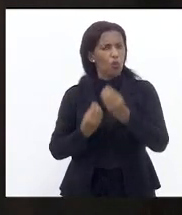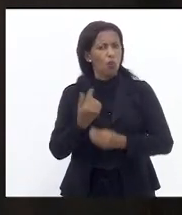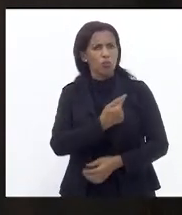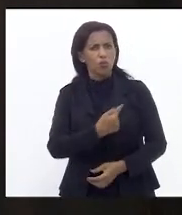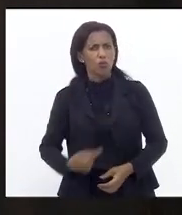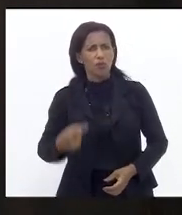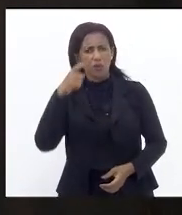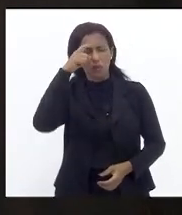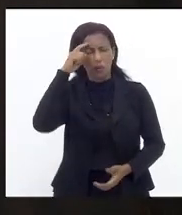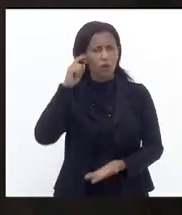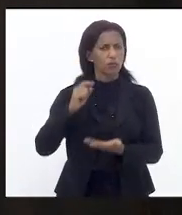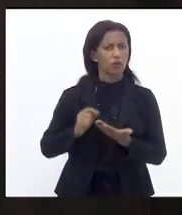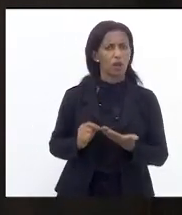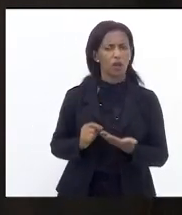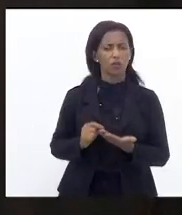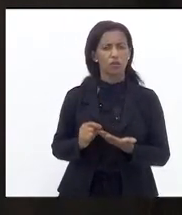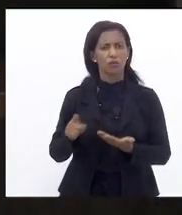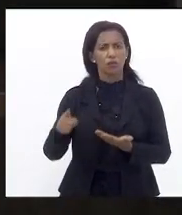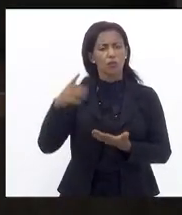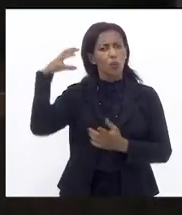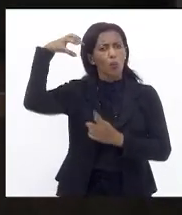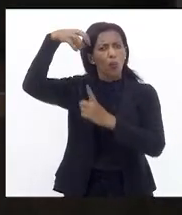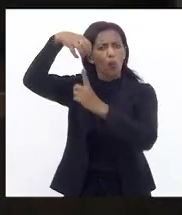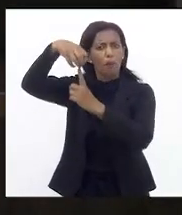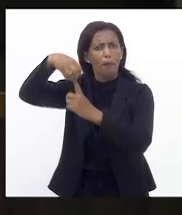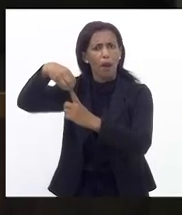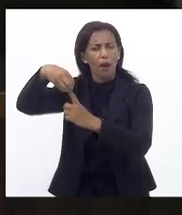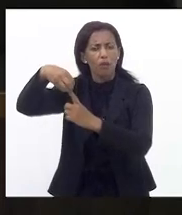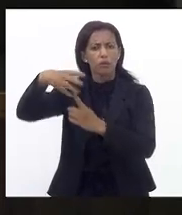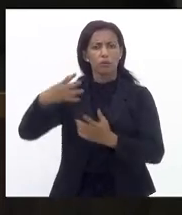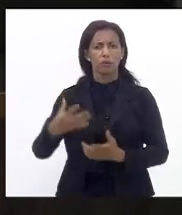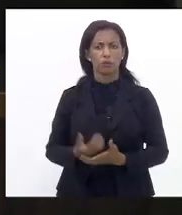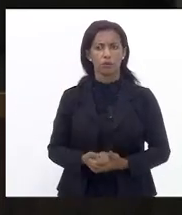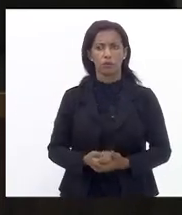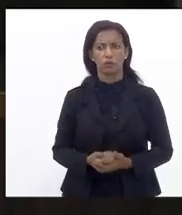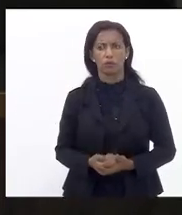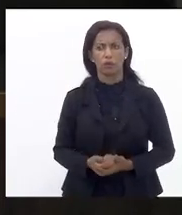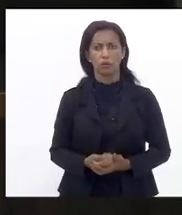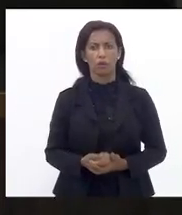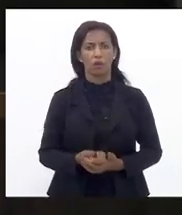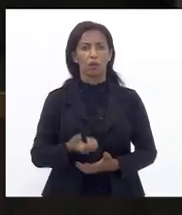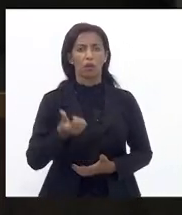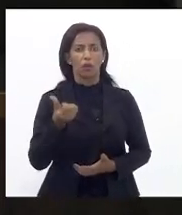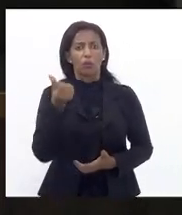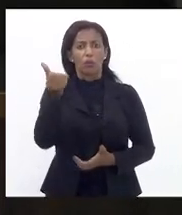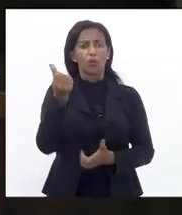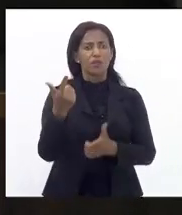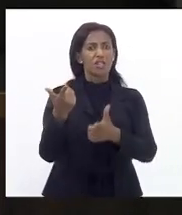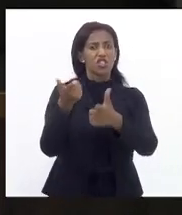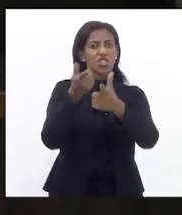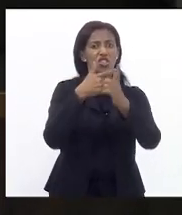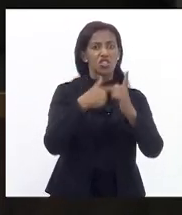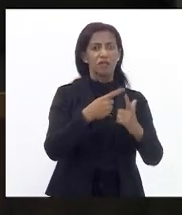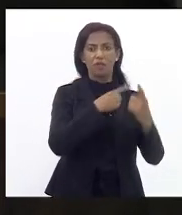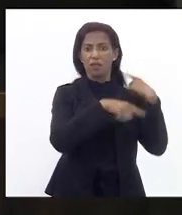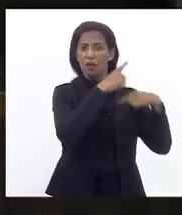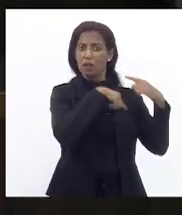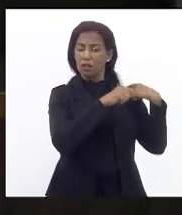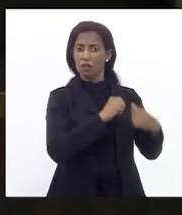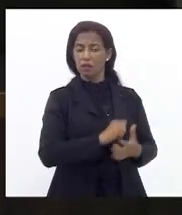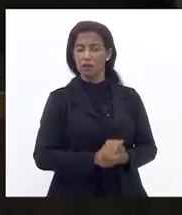Governador Cláudio Castro fosse o culpado por cinco são seis calotes que governos atrás